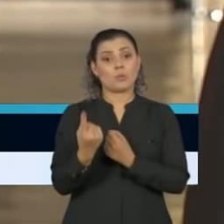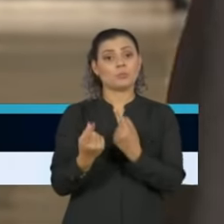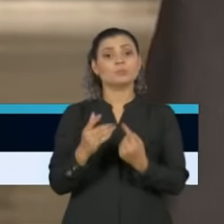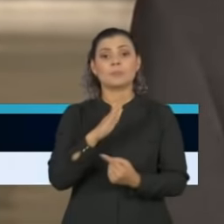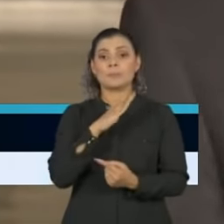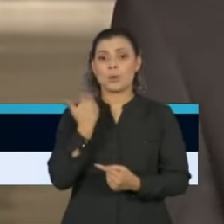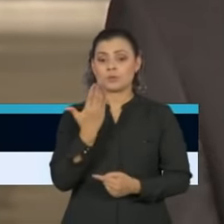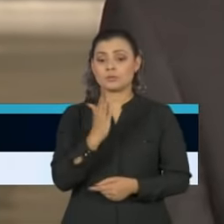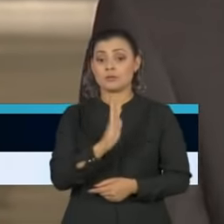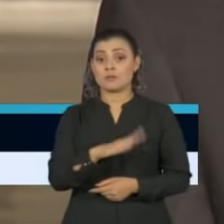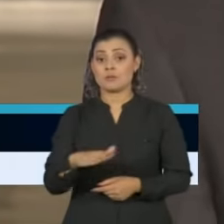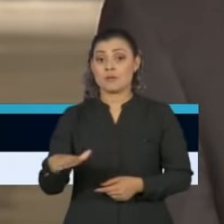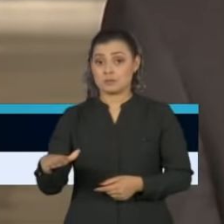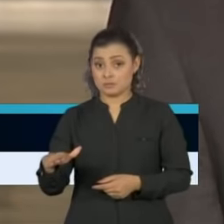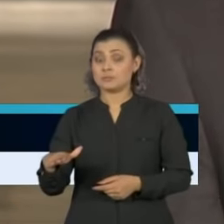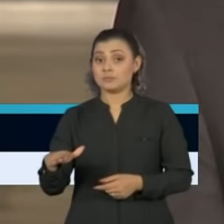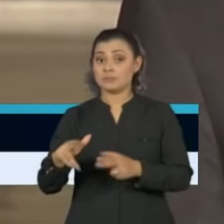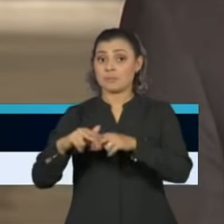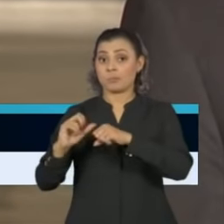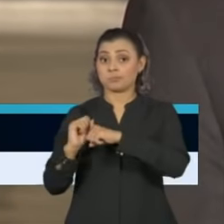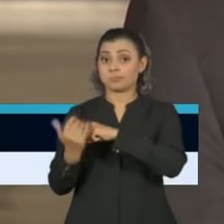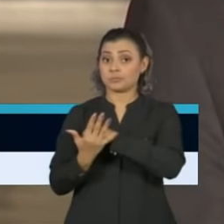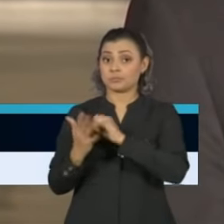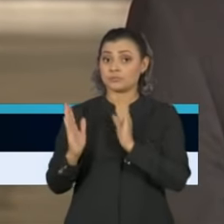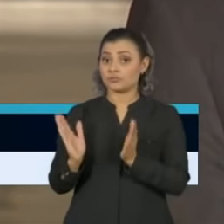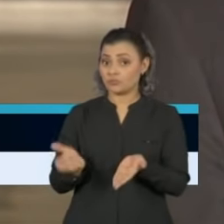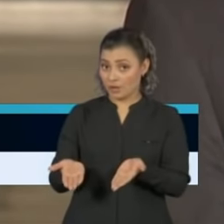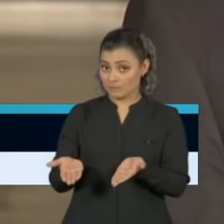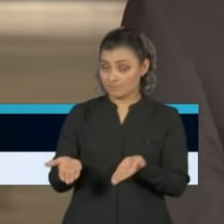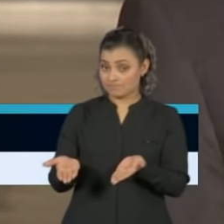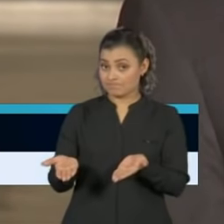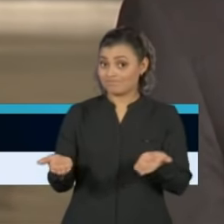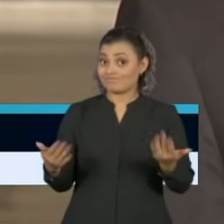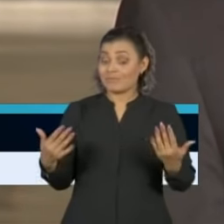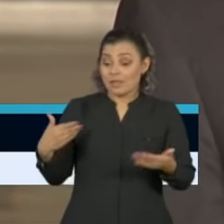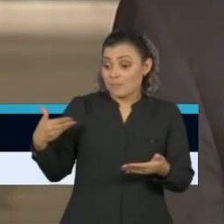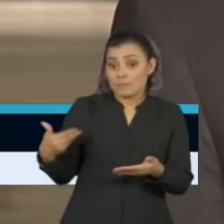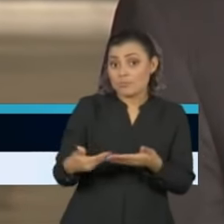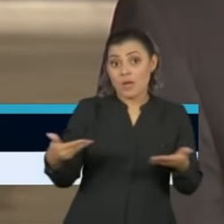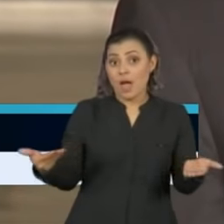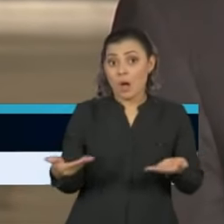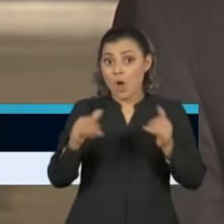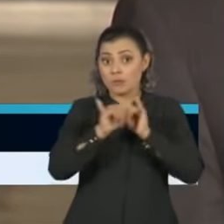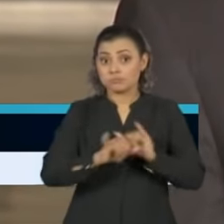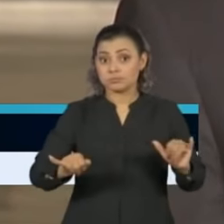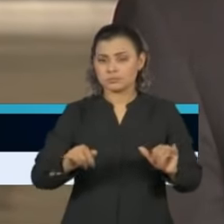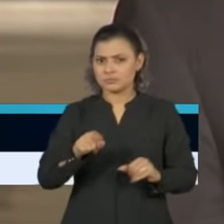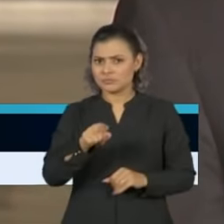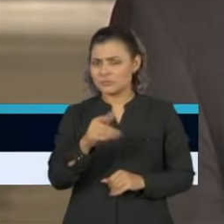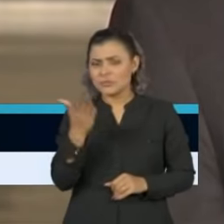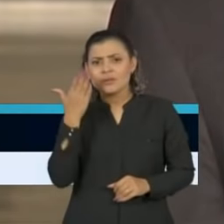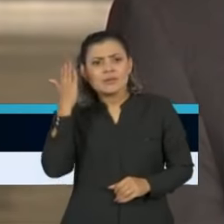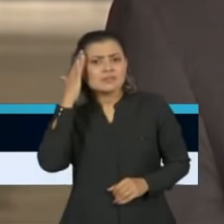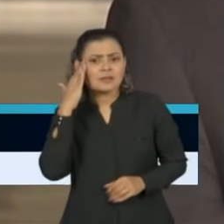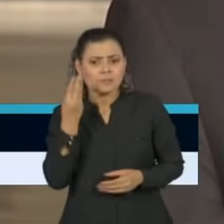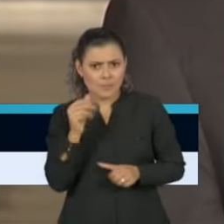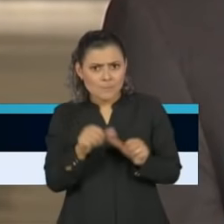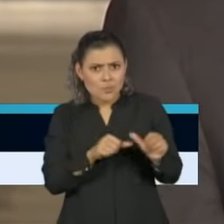em crianças provocada pelo coronavírus. A notícia acabou de sair. E eu gostaria de saber o que, que isso